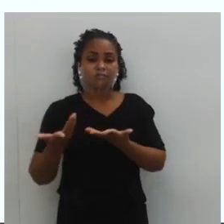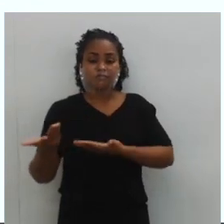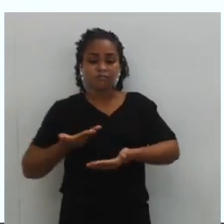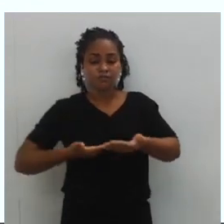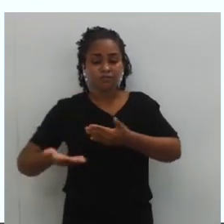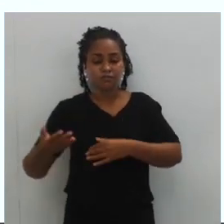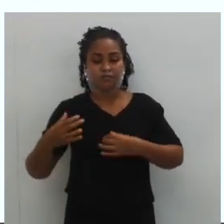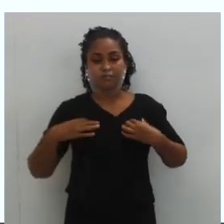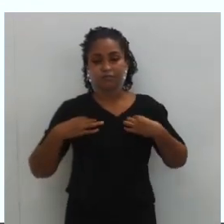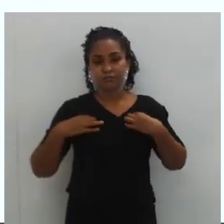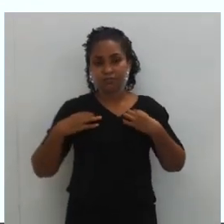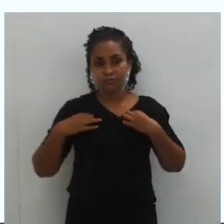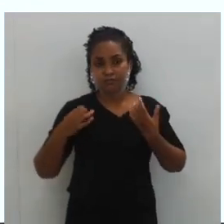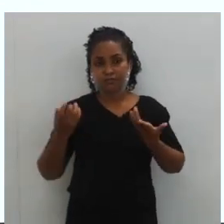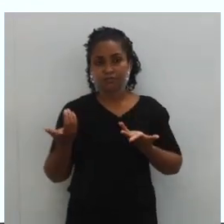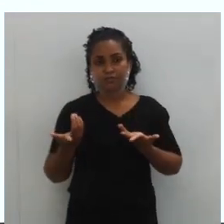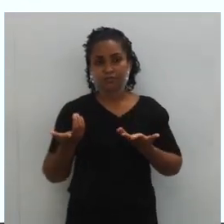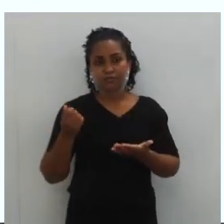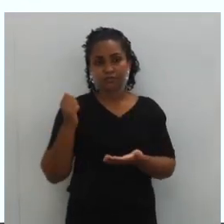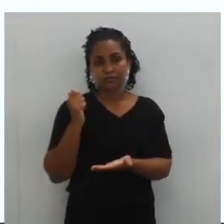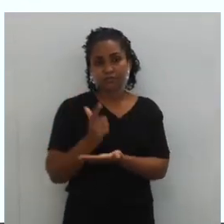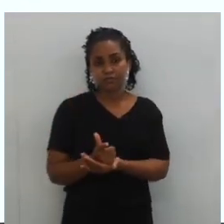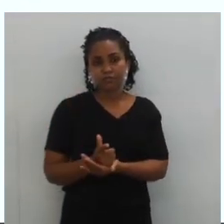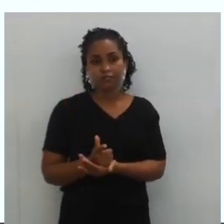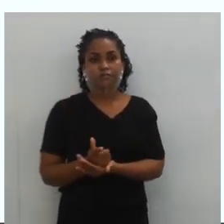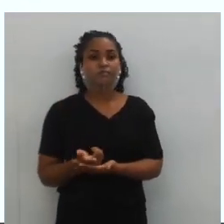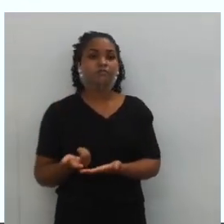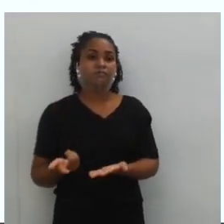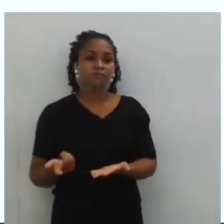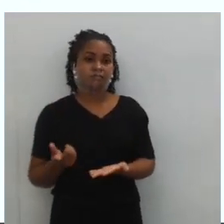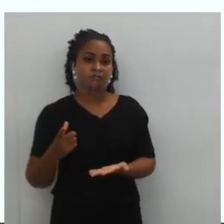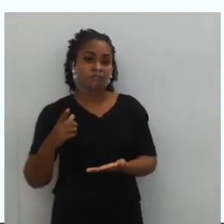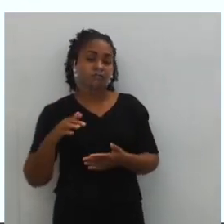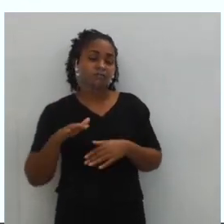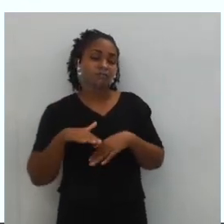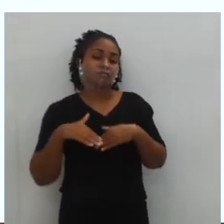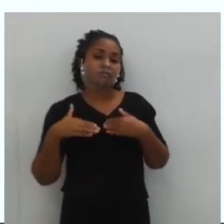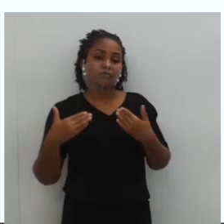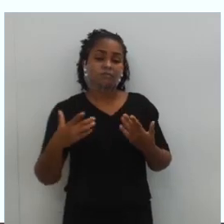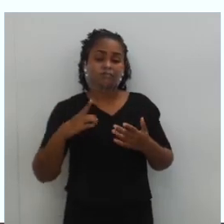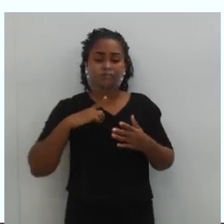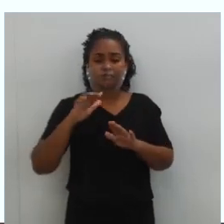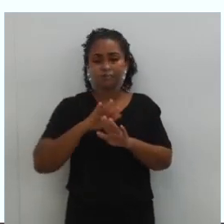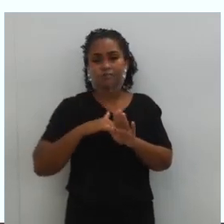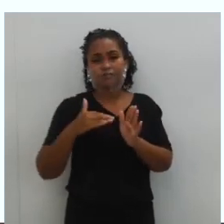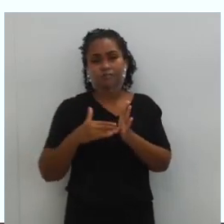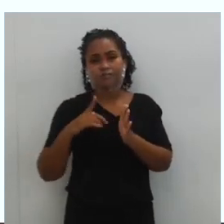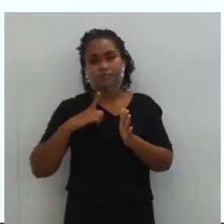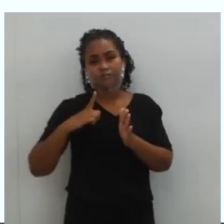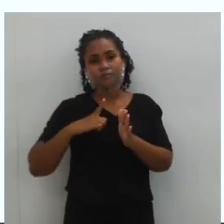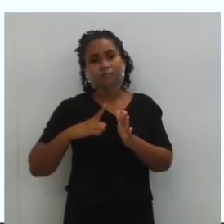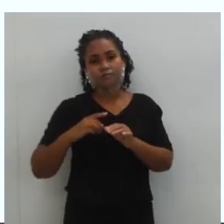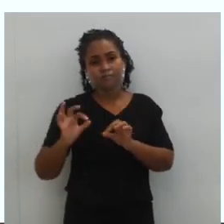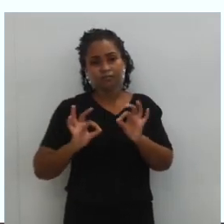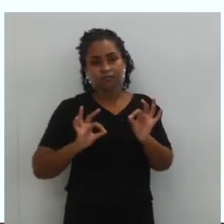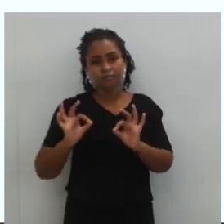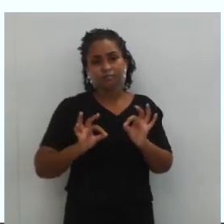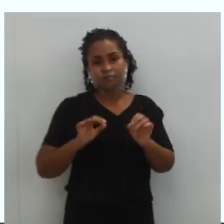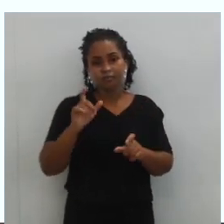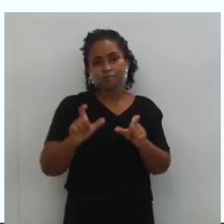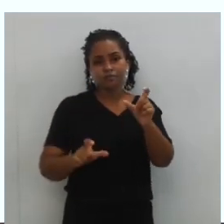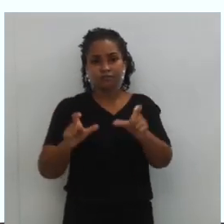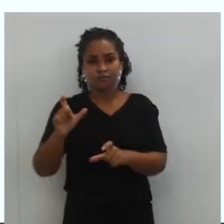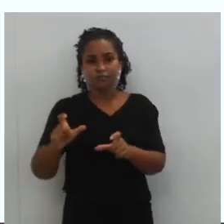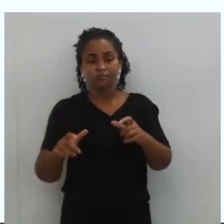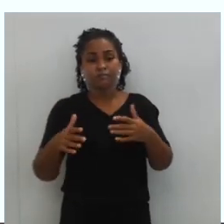vai fazer o figurino da roupa, né? Então tudo isso ele passa por isso, e também a contratação de pessoas. Então o núcleo